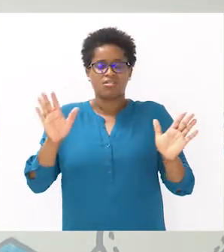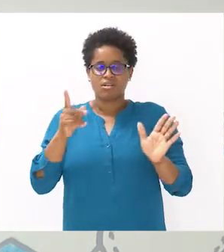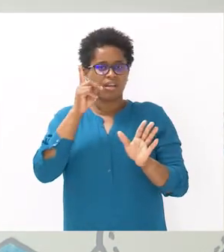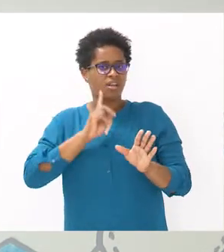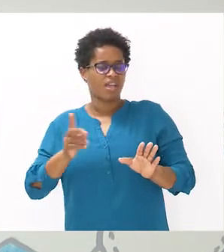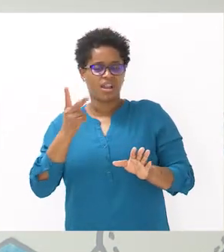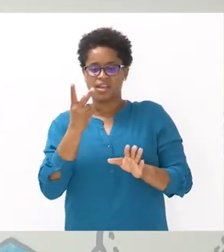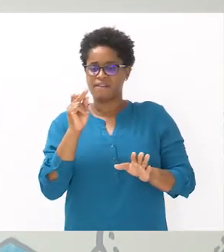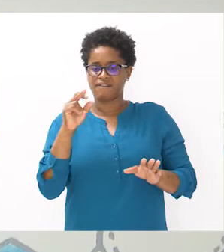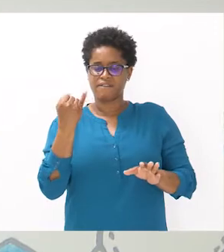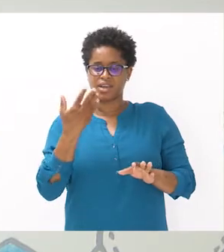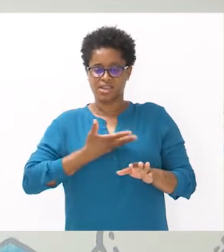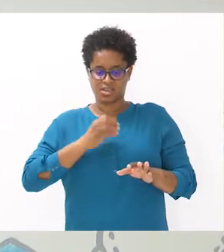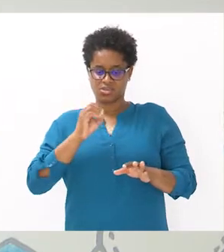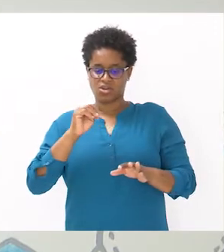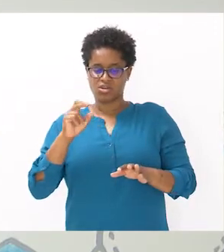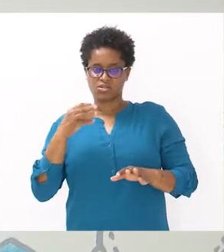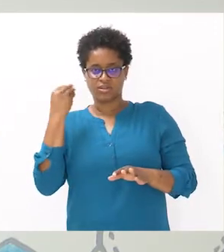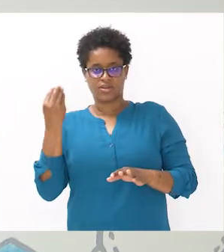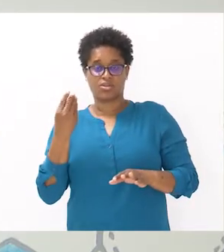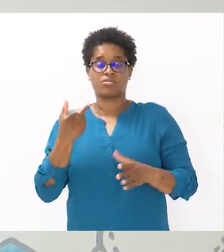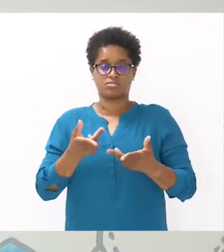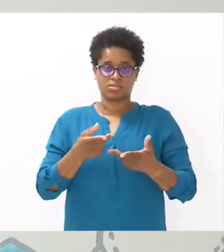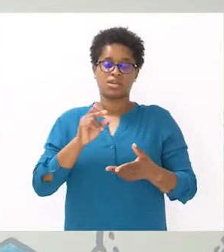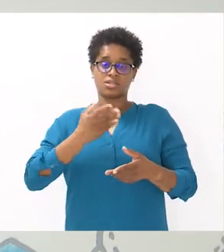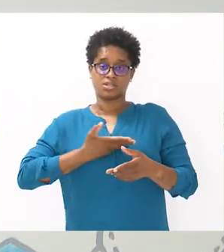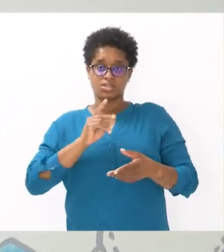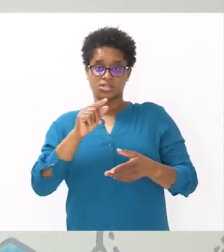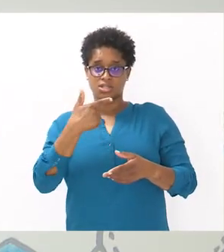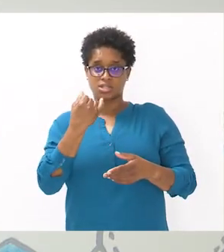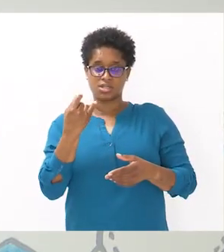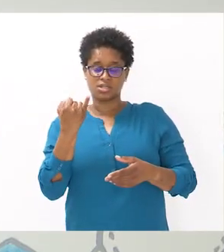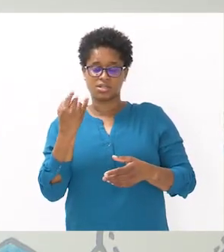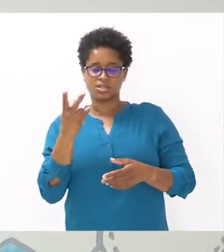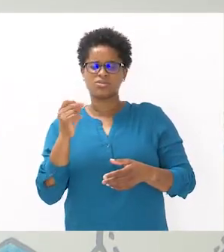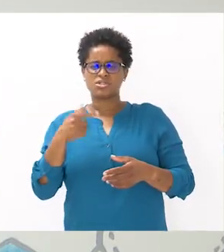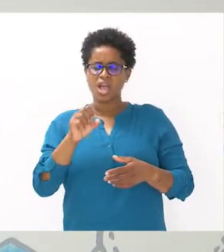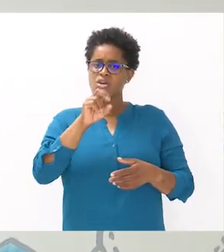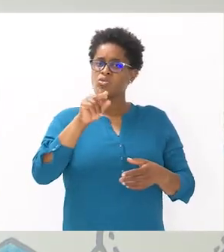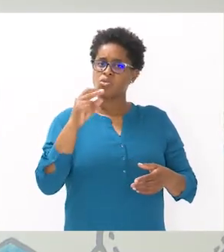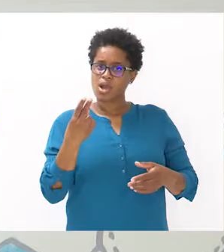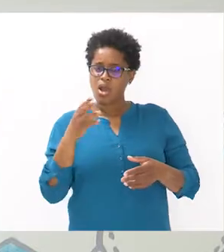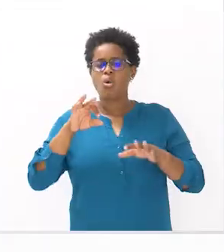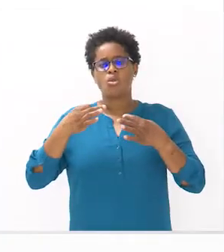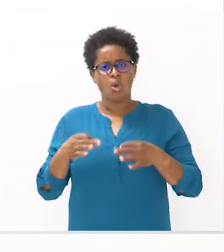é vaidosa. O adjetivo está no grau normal.